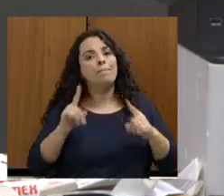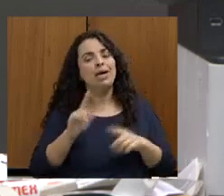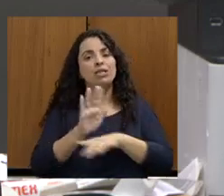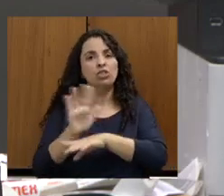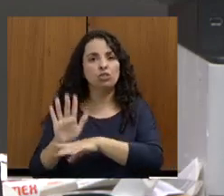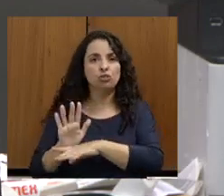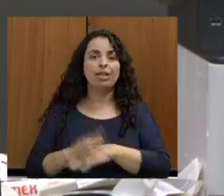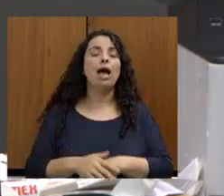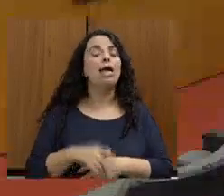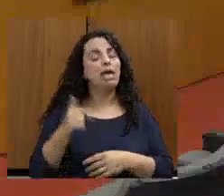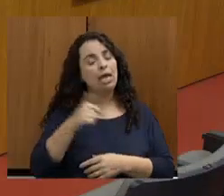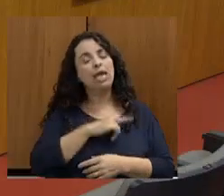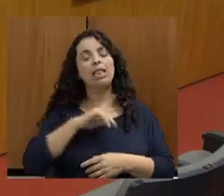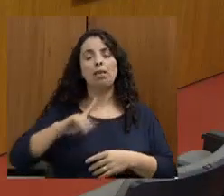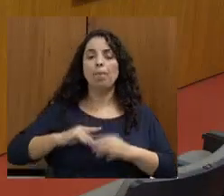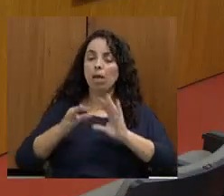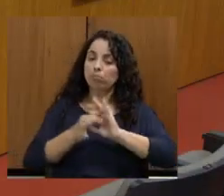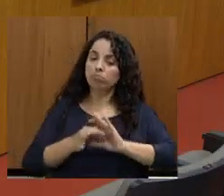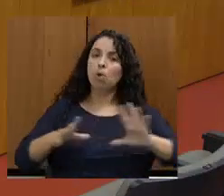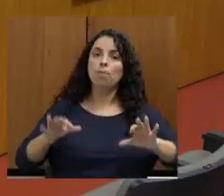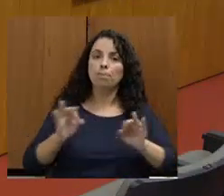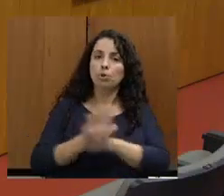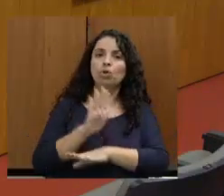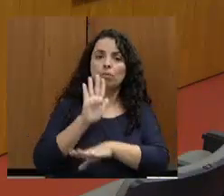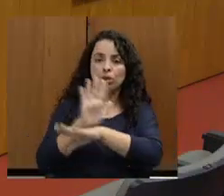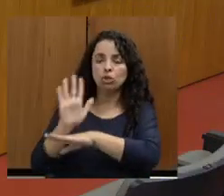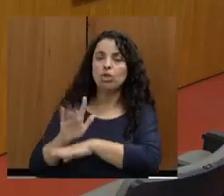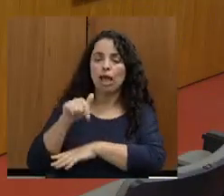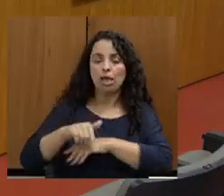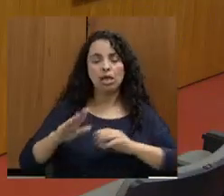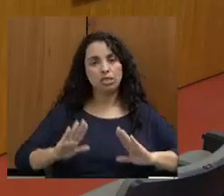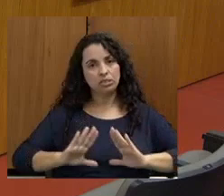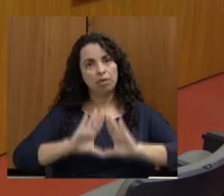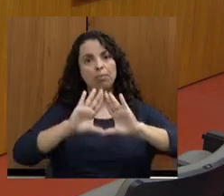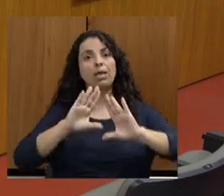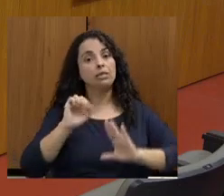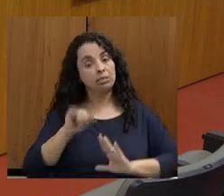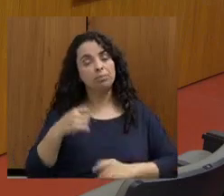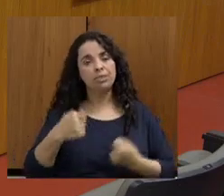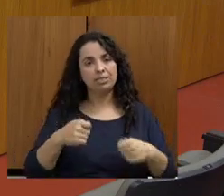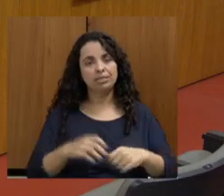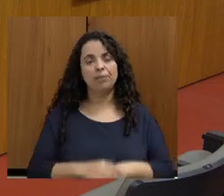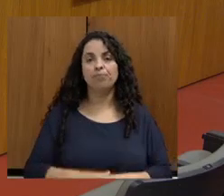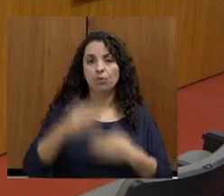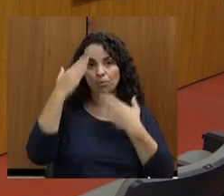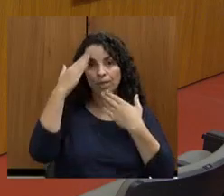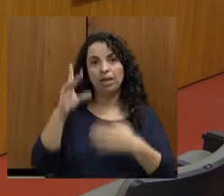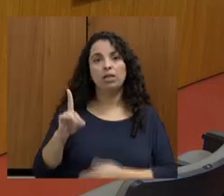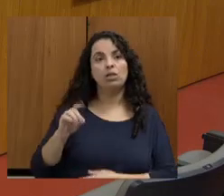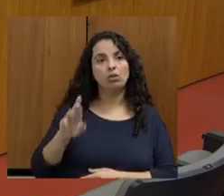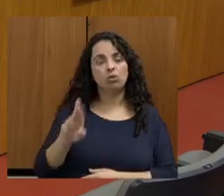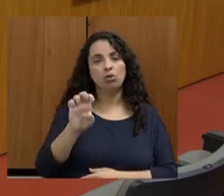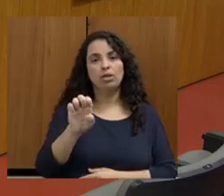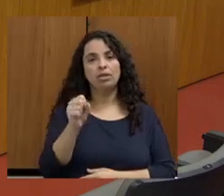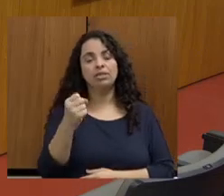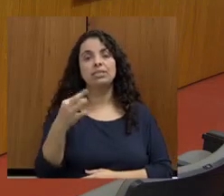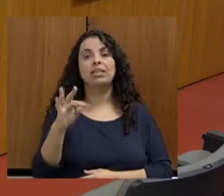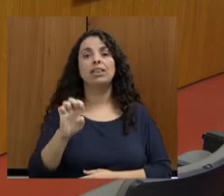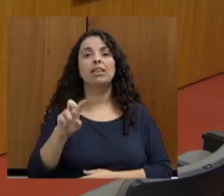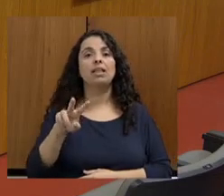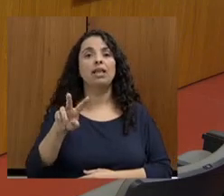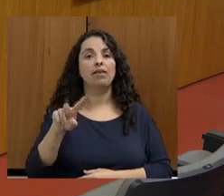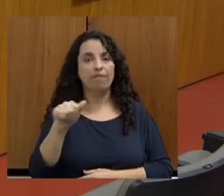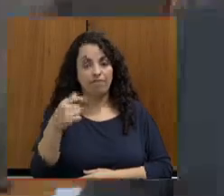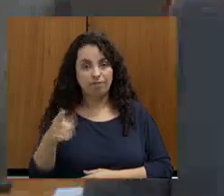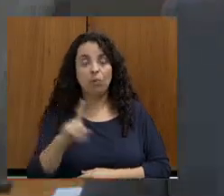disposição dessa casa. Obrigado. Muito obrigado, doutor Estevam. Vou passar agora a fala